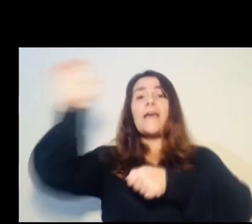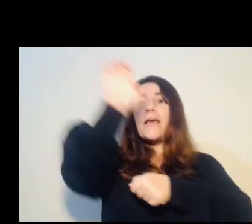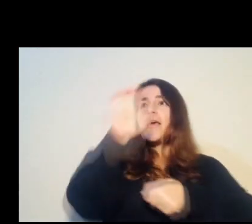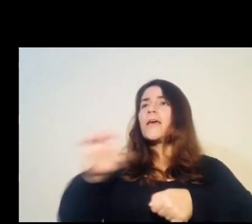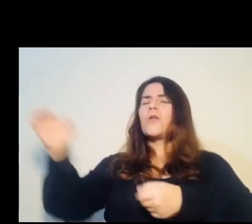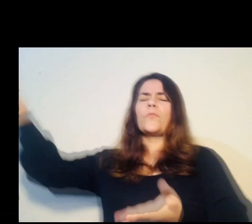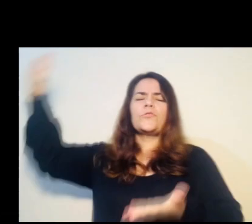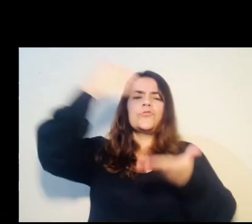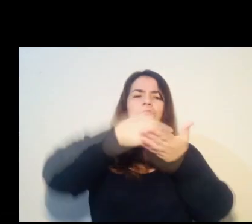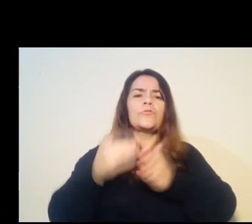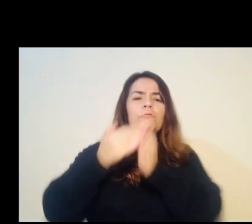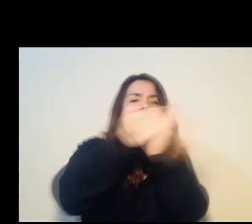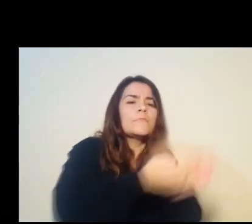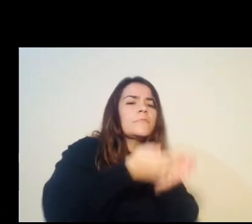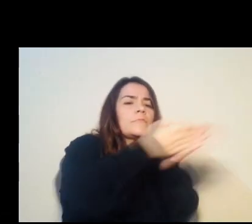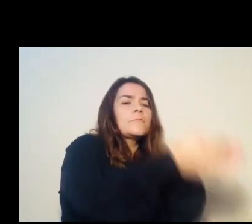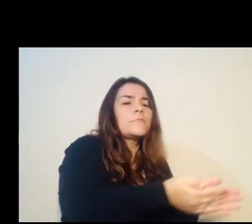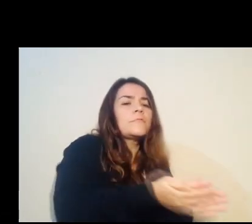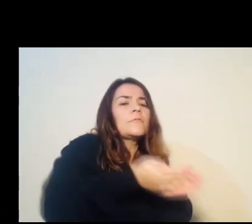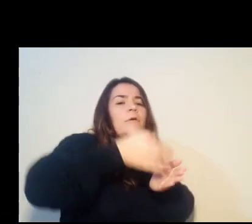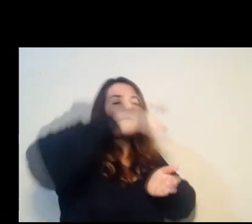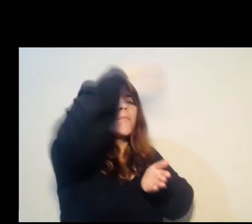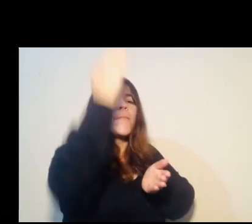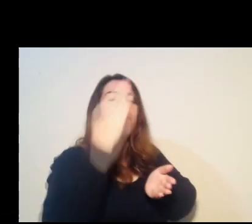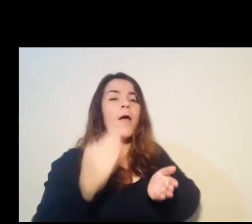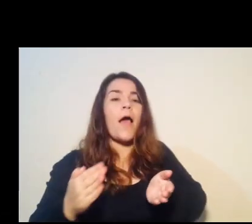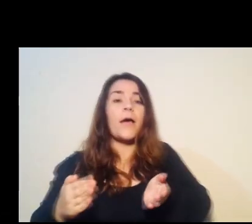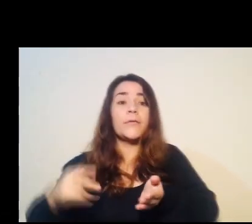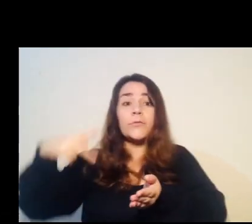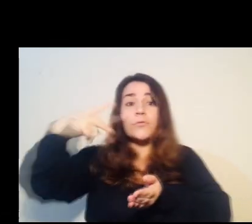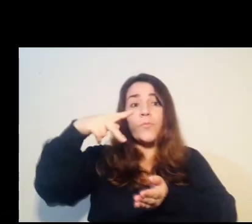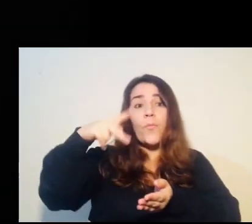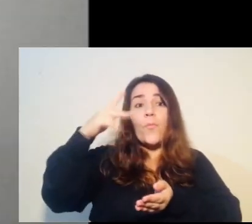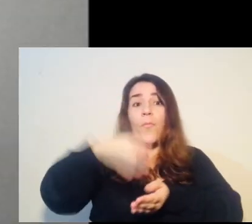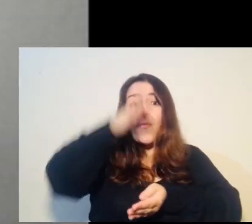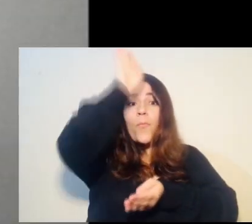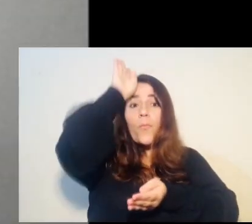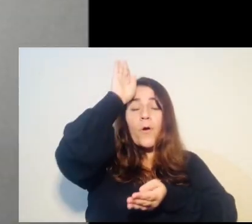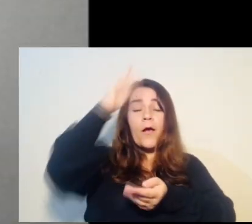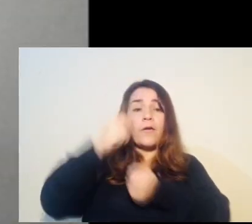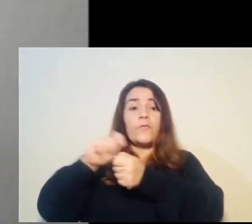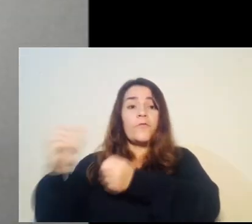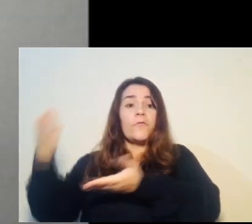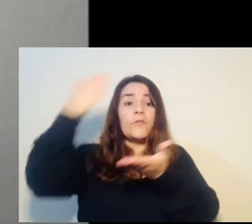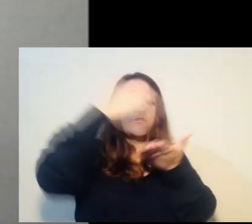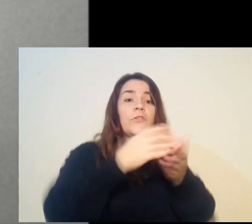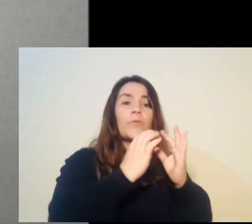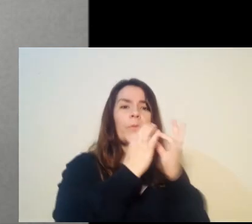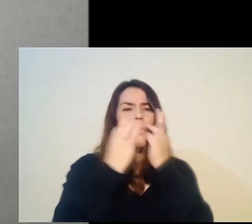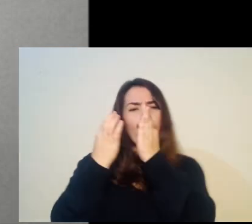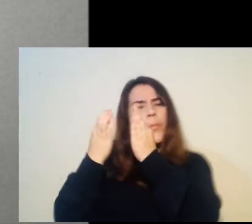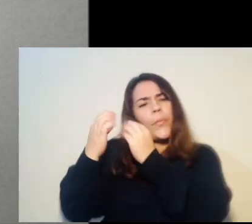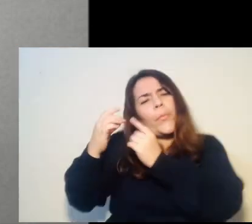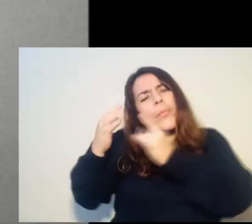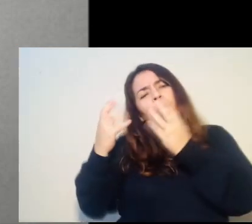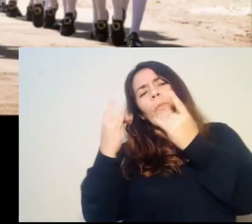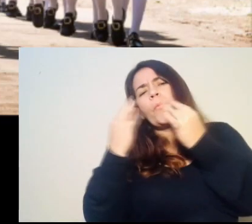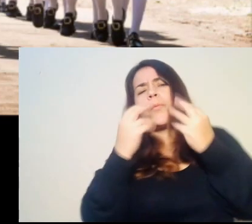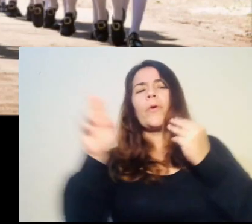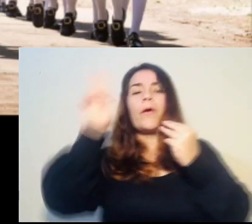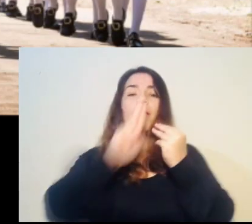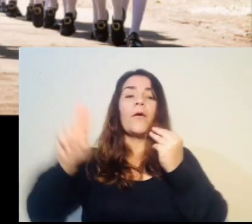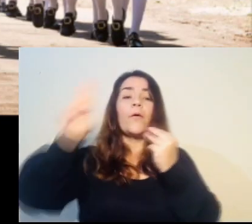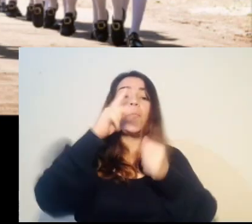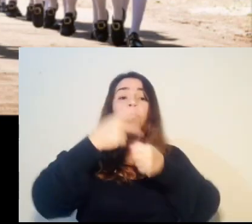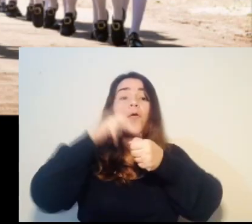dos europeus no Brasil. Os portugueses trouxeram consigo os pífanes medievais, que são pequenas